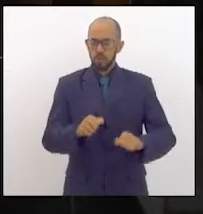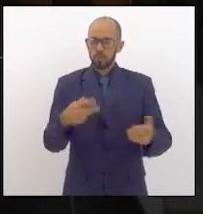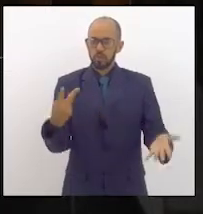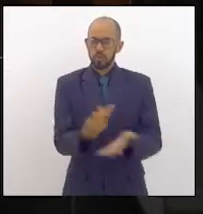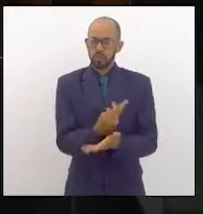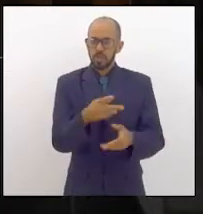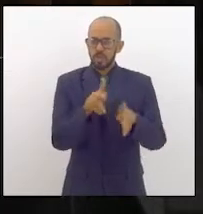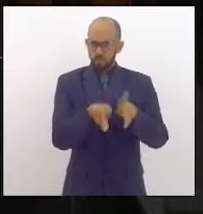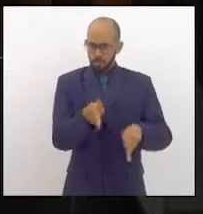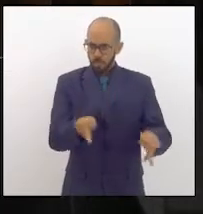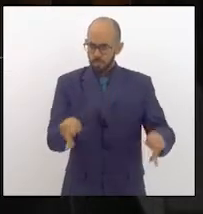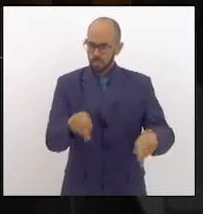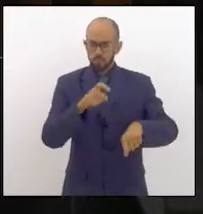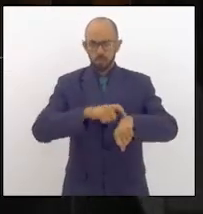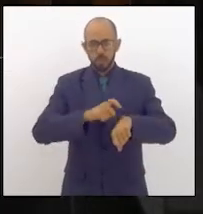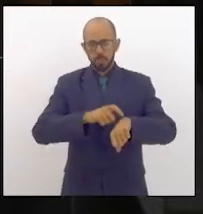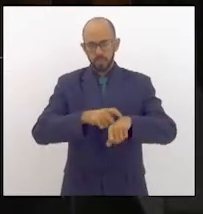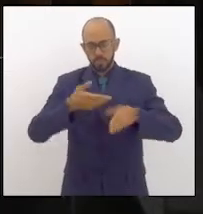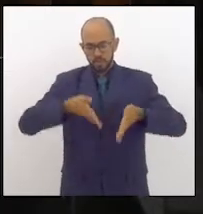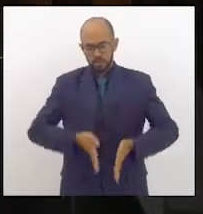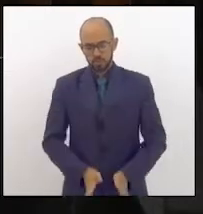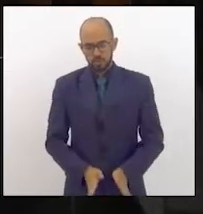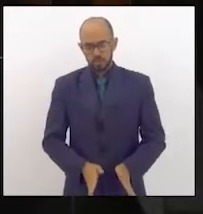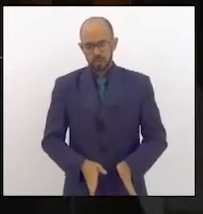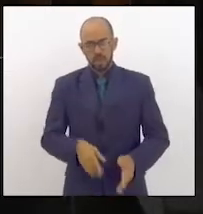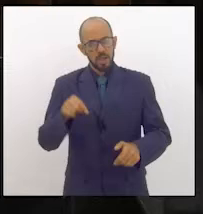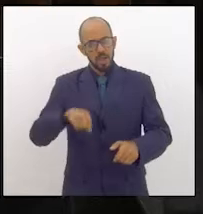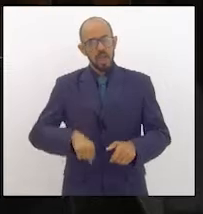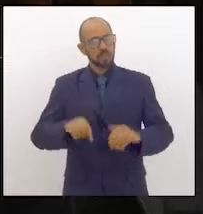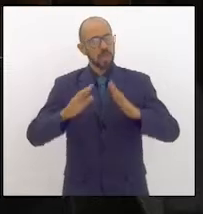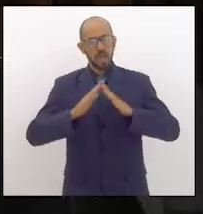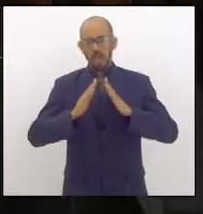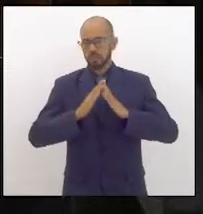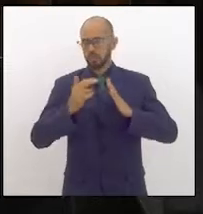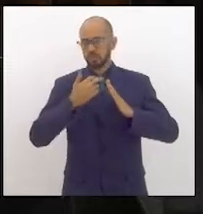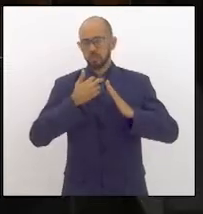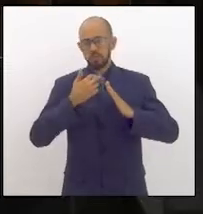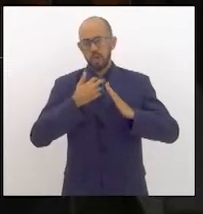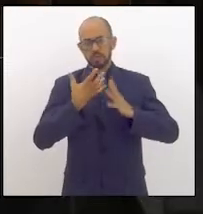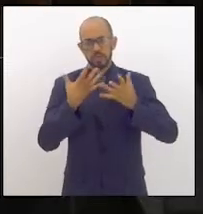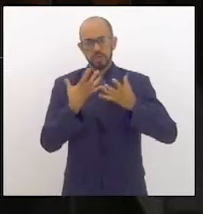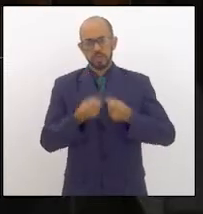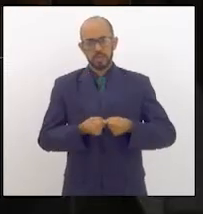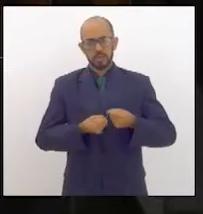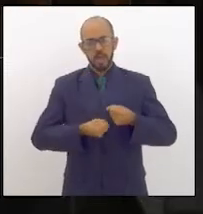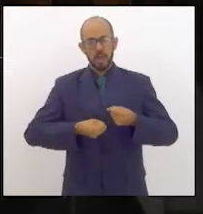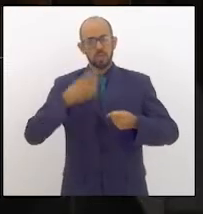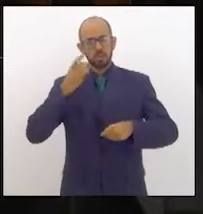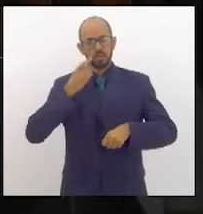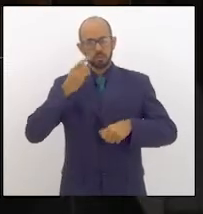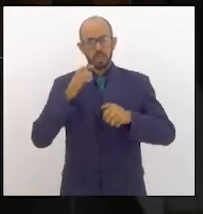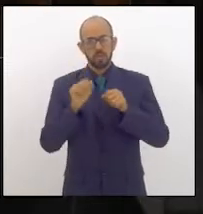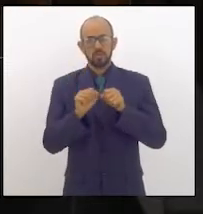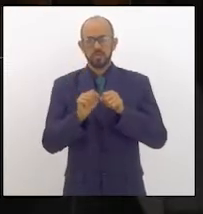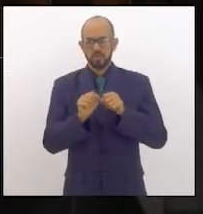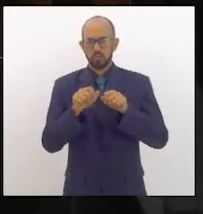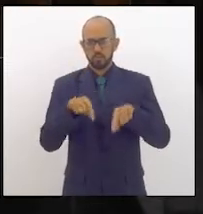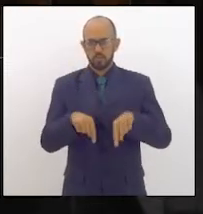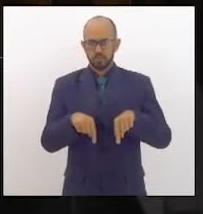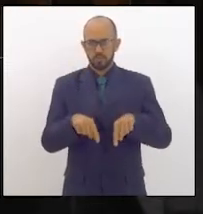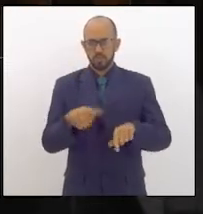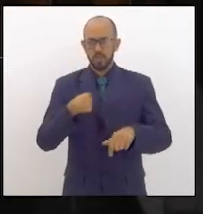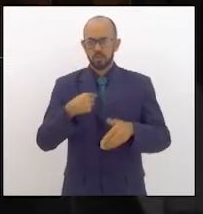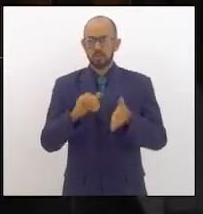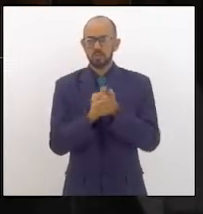enquanto fazer o parto essa casa não pode se submeter a esse esgoto que esse deputado quer fazer então